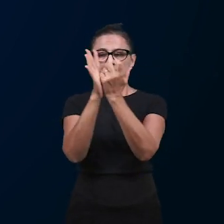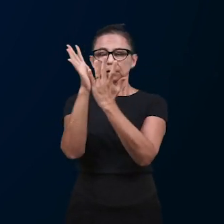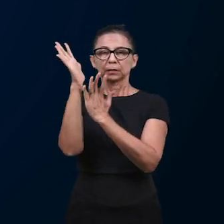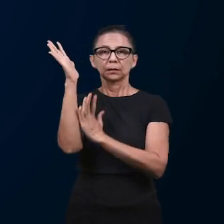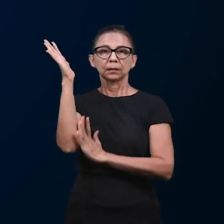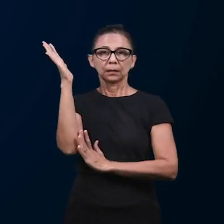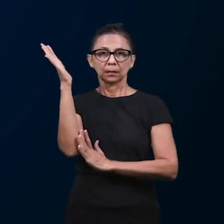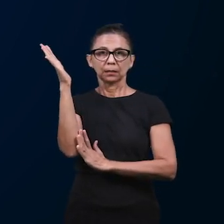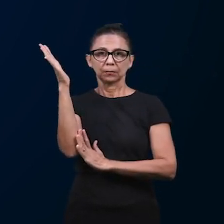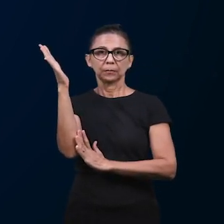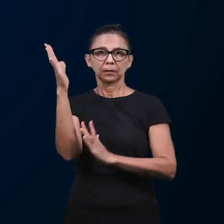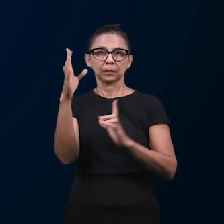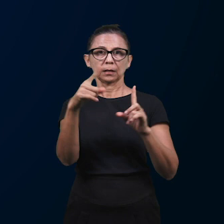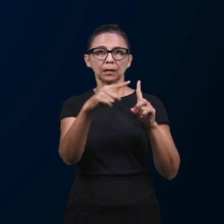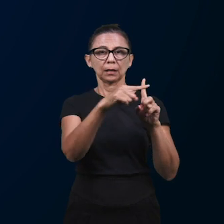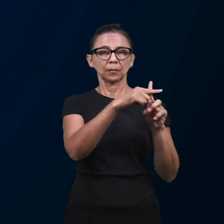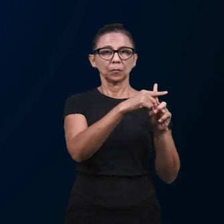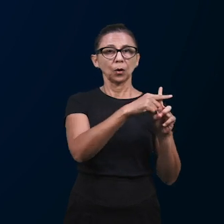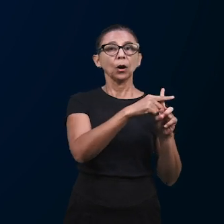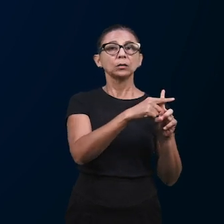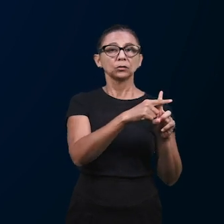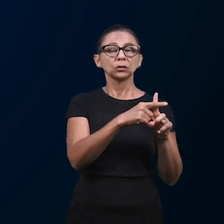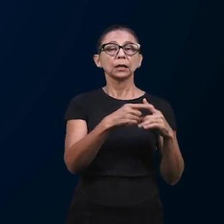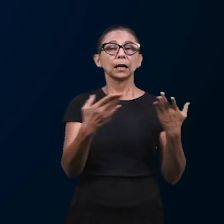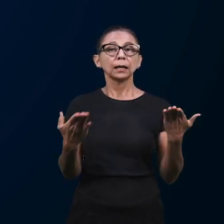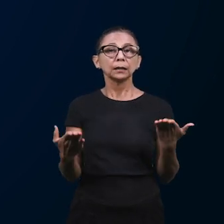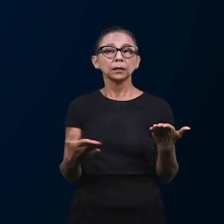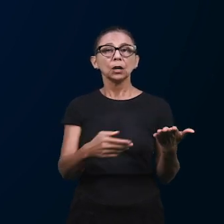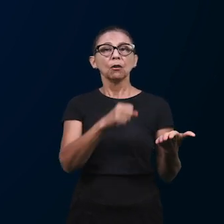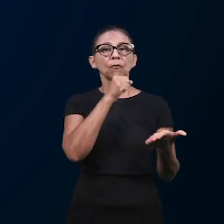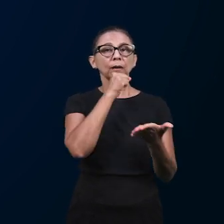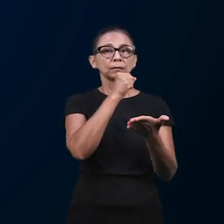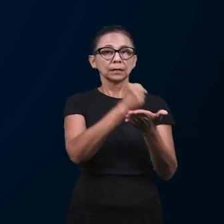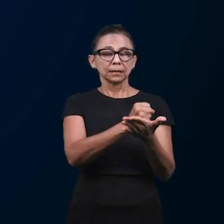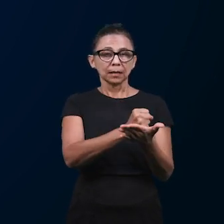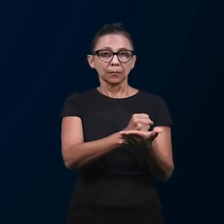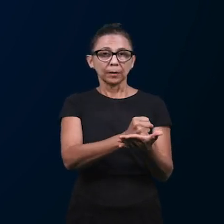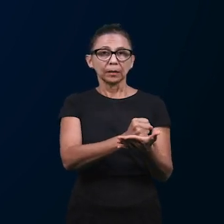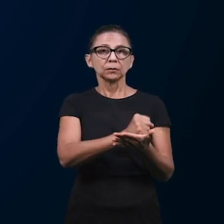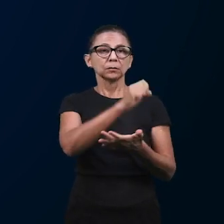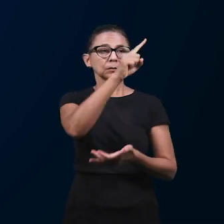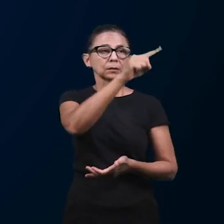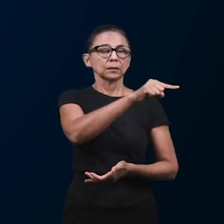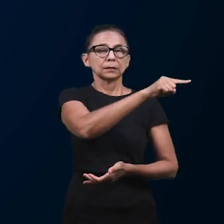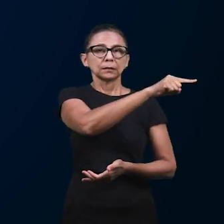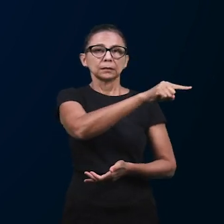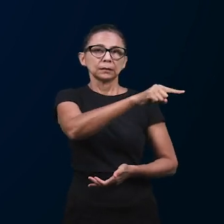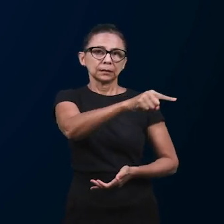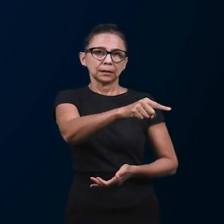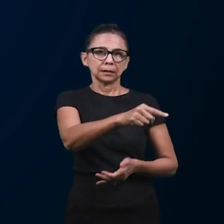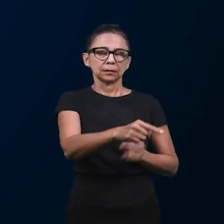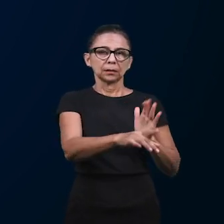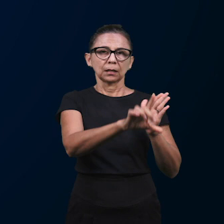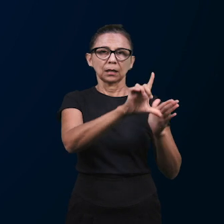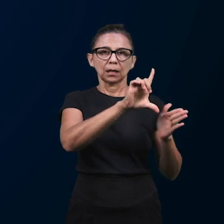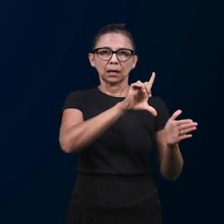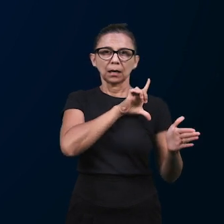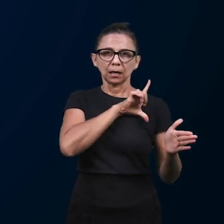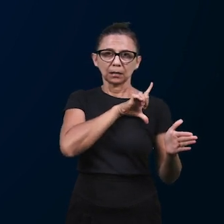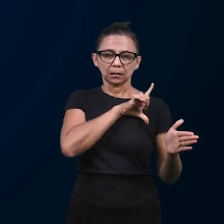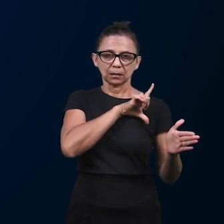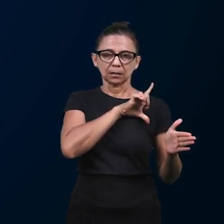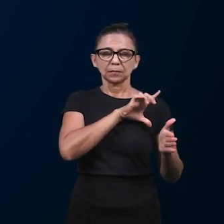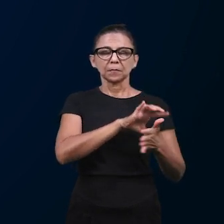os sacrifícios do Antigo Testamento. Ele valida aqueles sacrifícios.